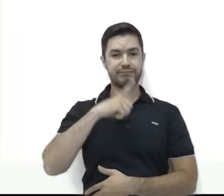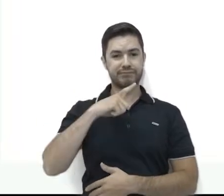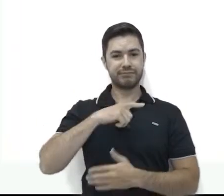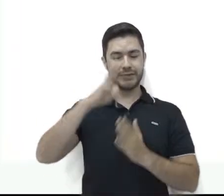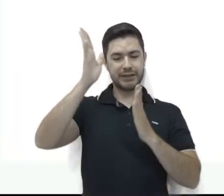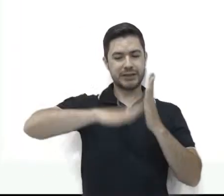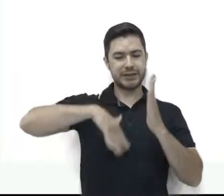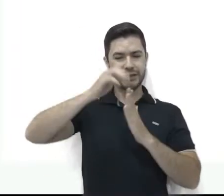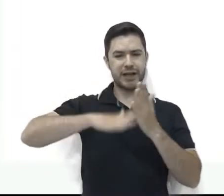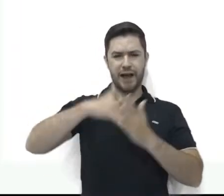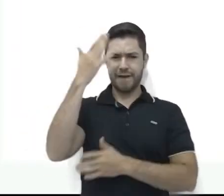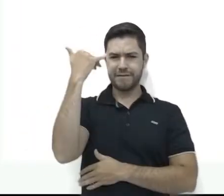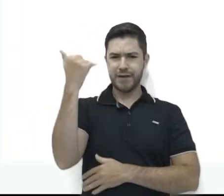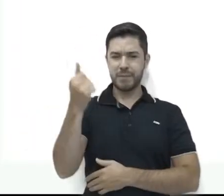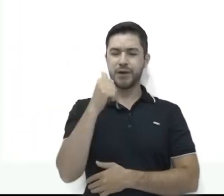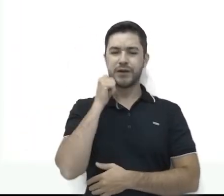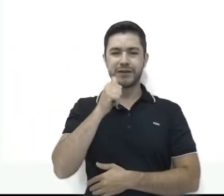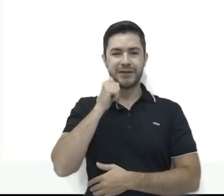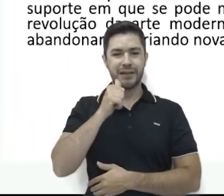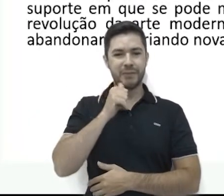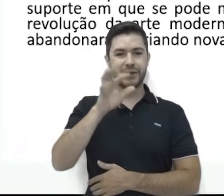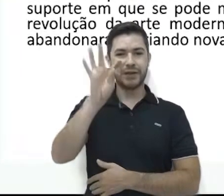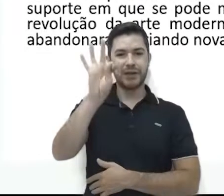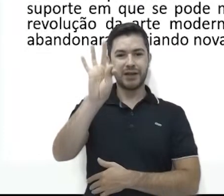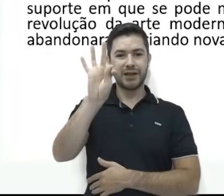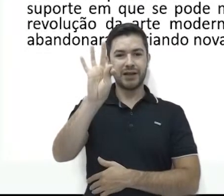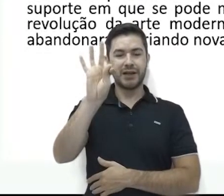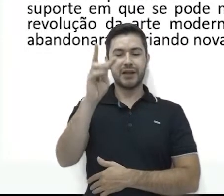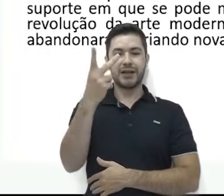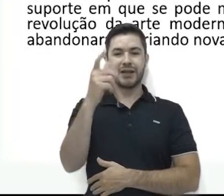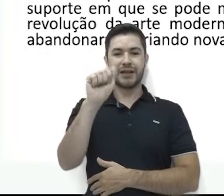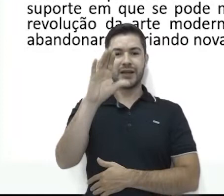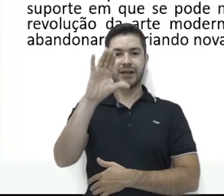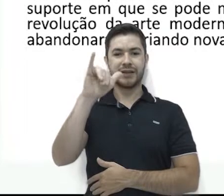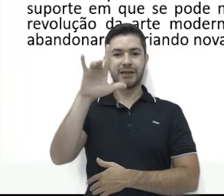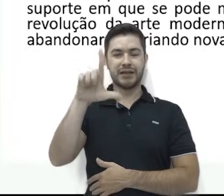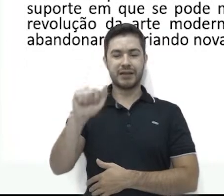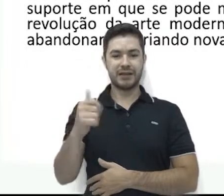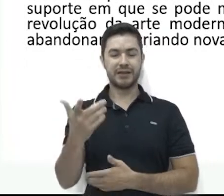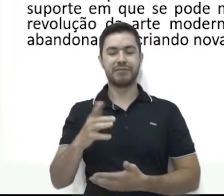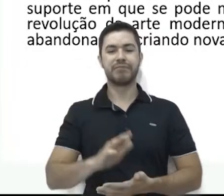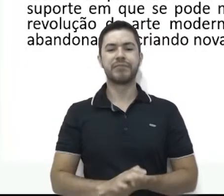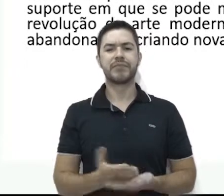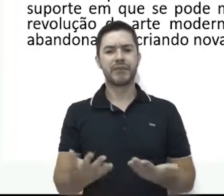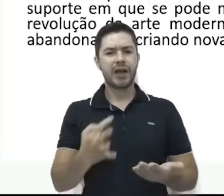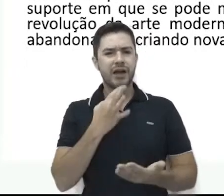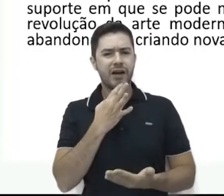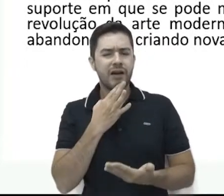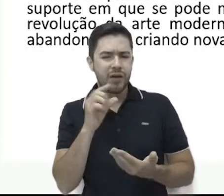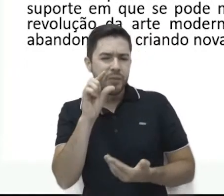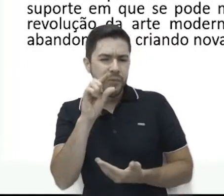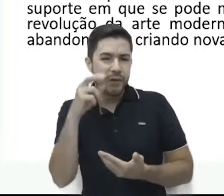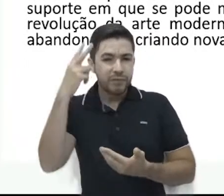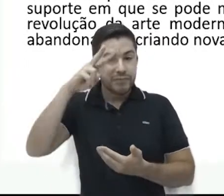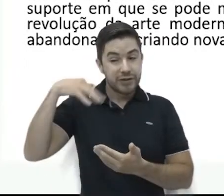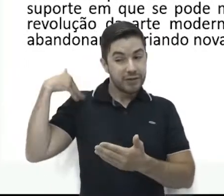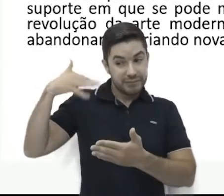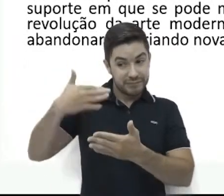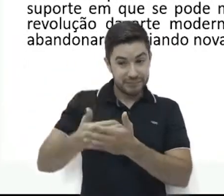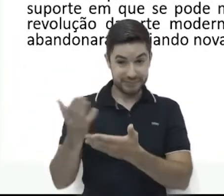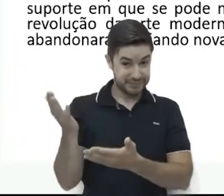da artista Tarsila do Amaral. E agora nós vamos conhecer um pouco da história da pintura. Vamos